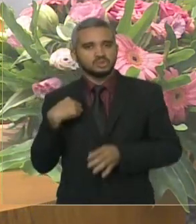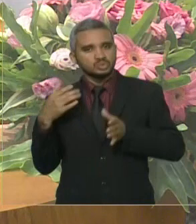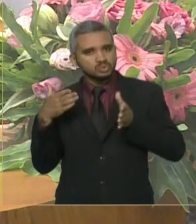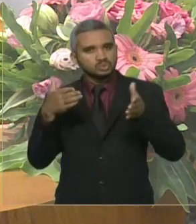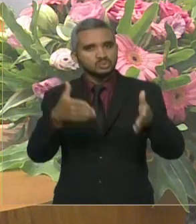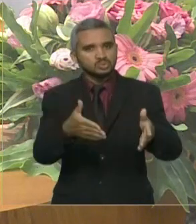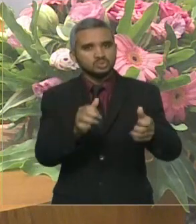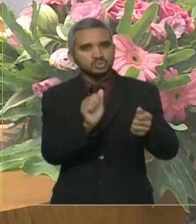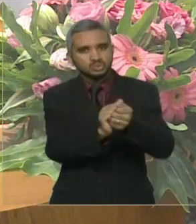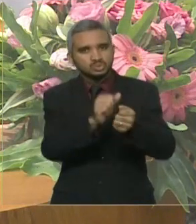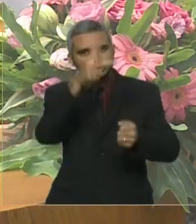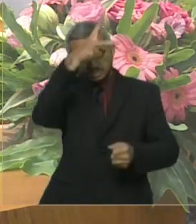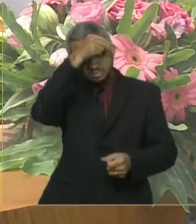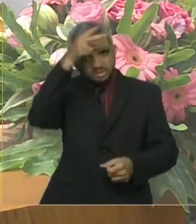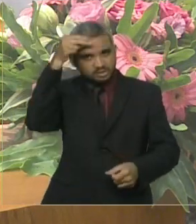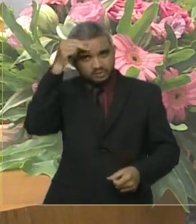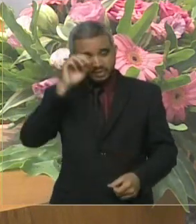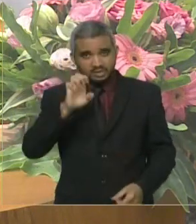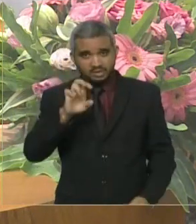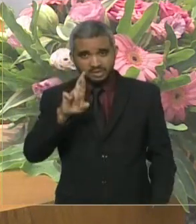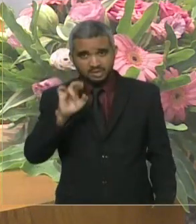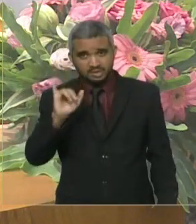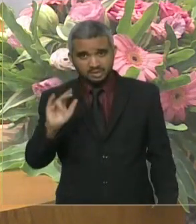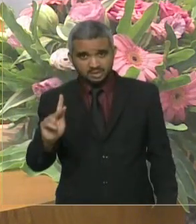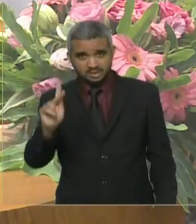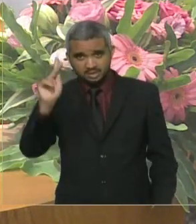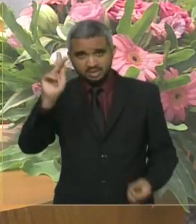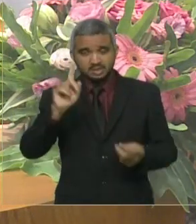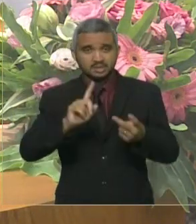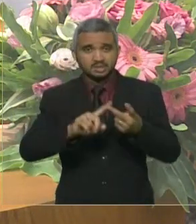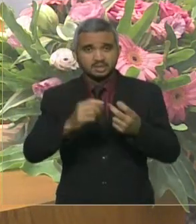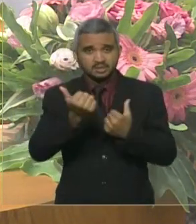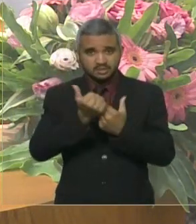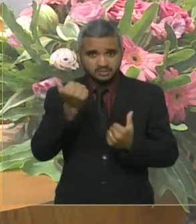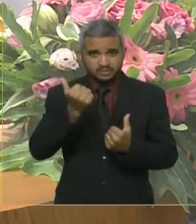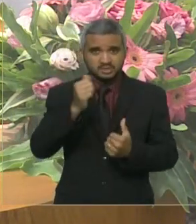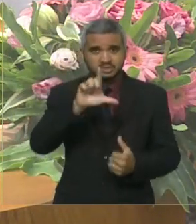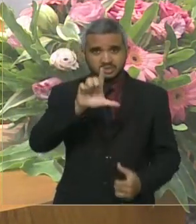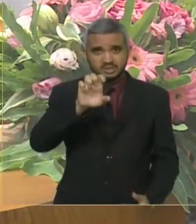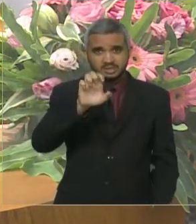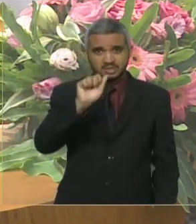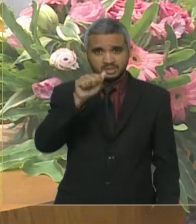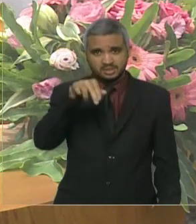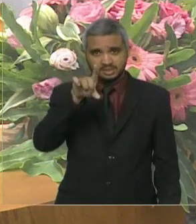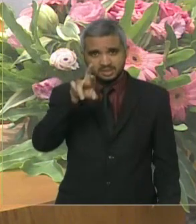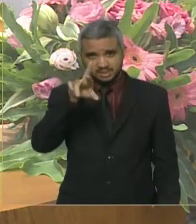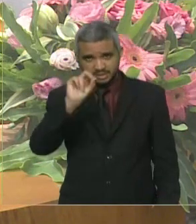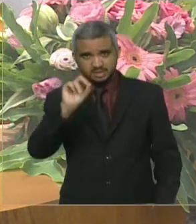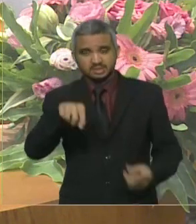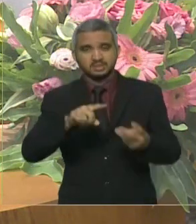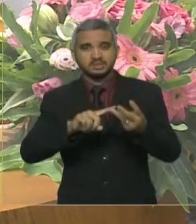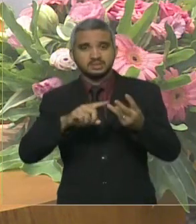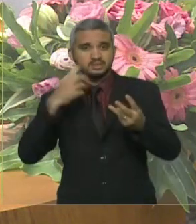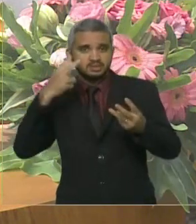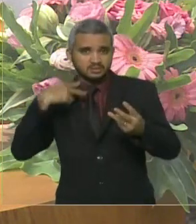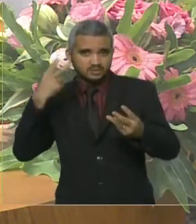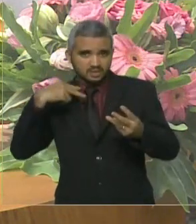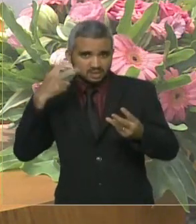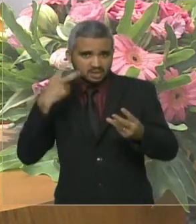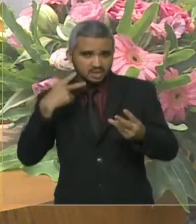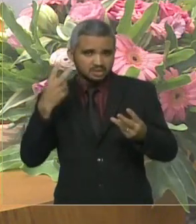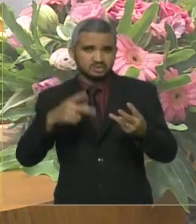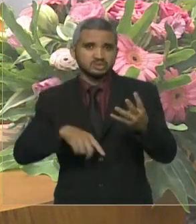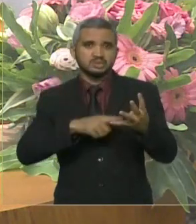Eric, o vice-prefeito Leandro Sampaio, os vereadores, os secretários municipais,